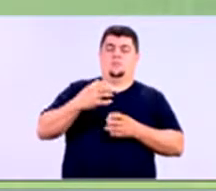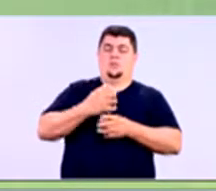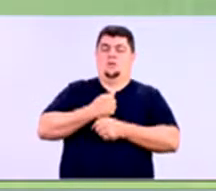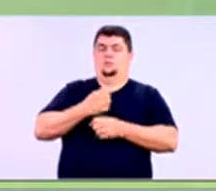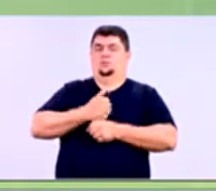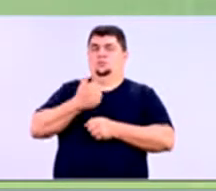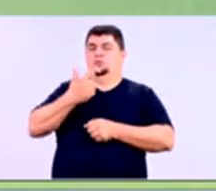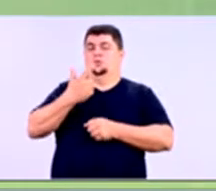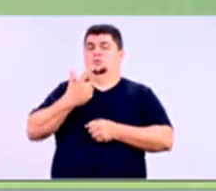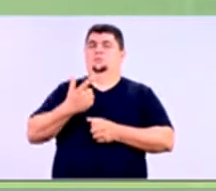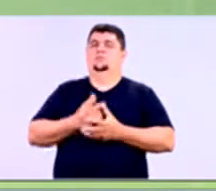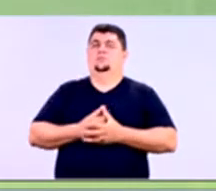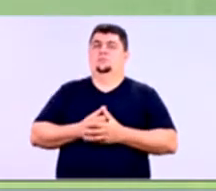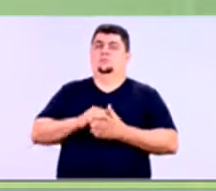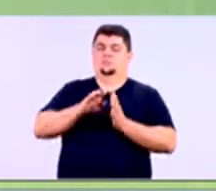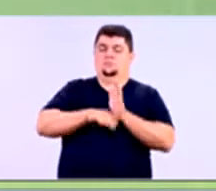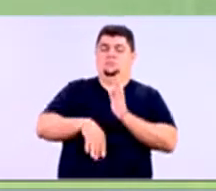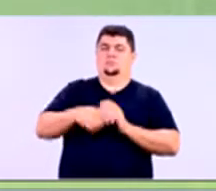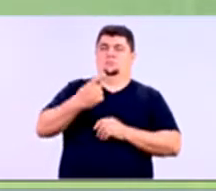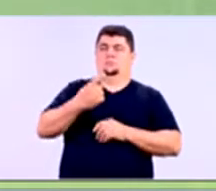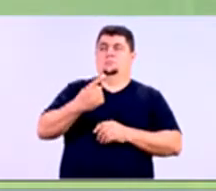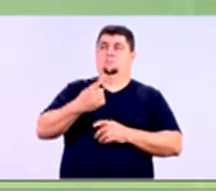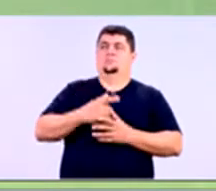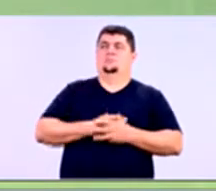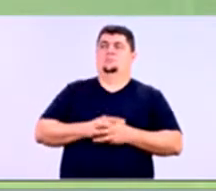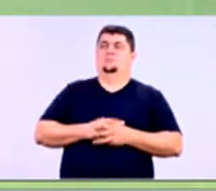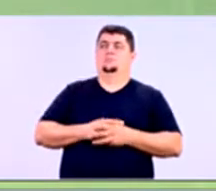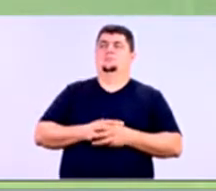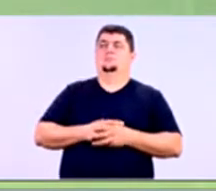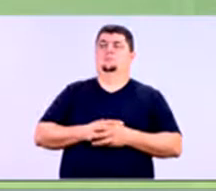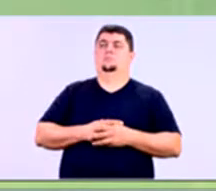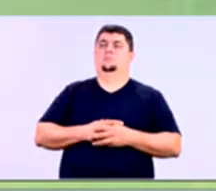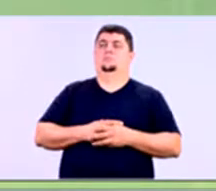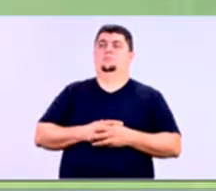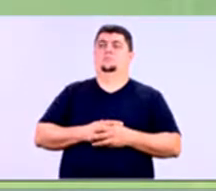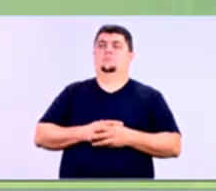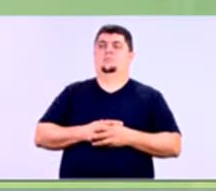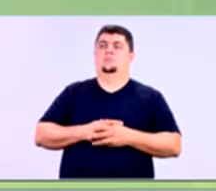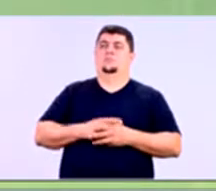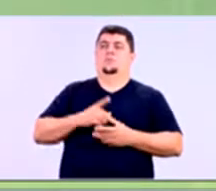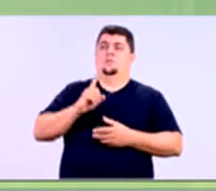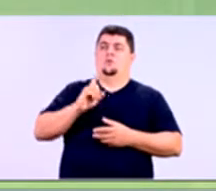meses, menos 1. Então, vai ficar